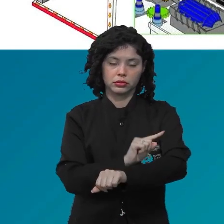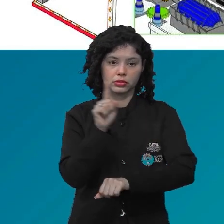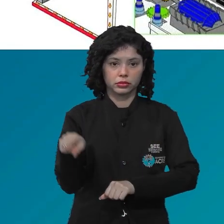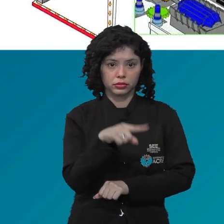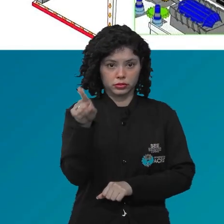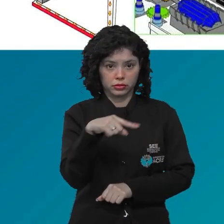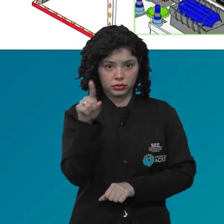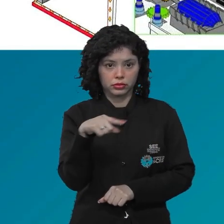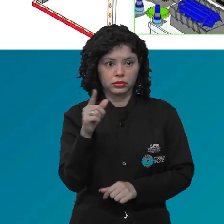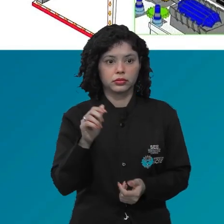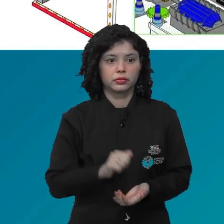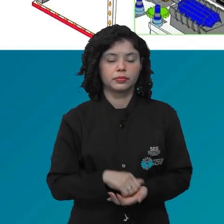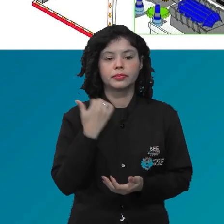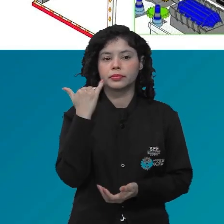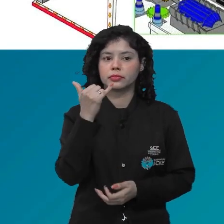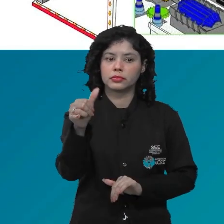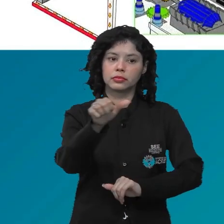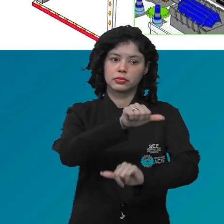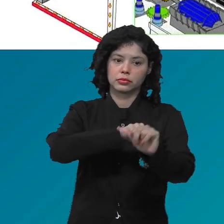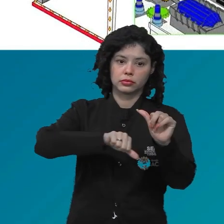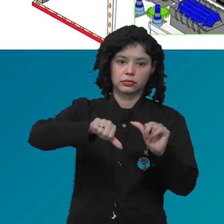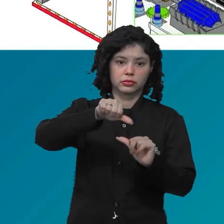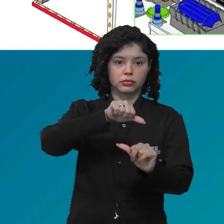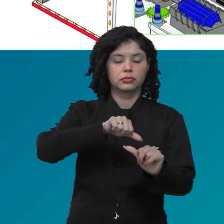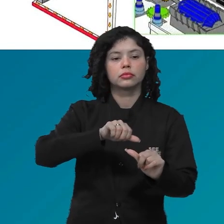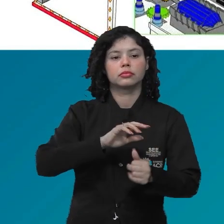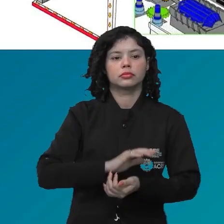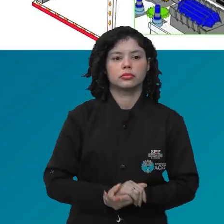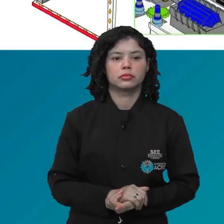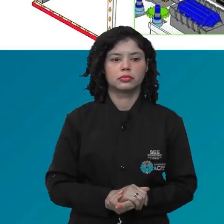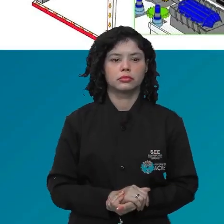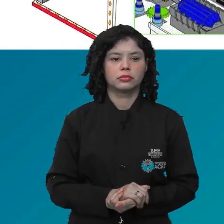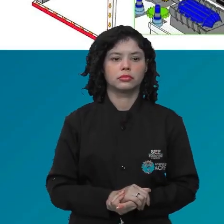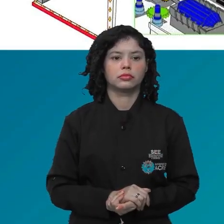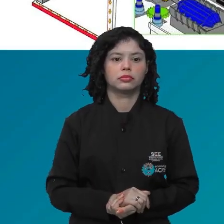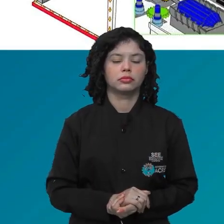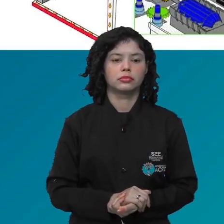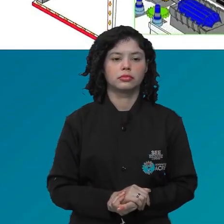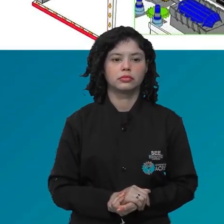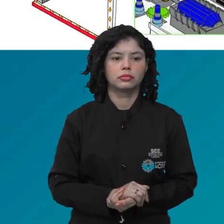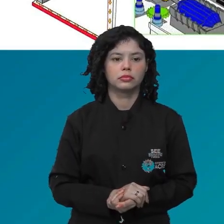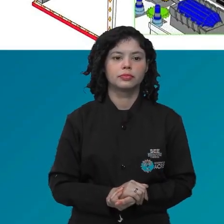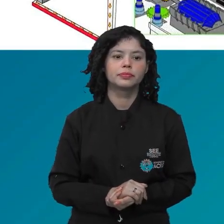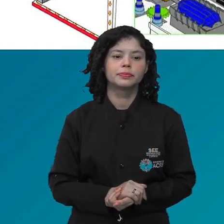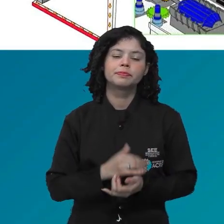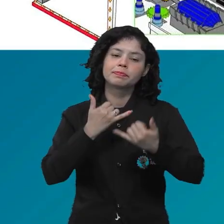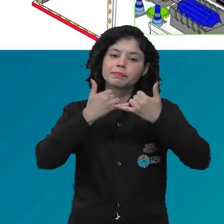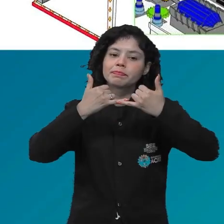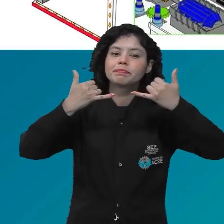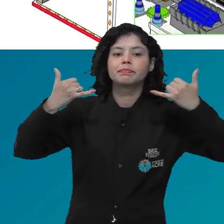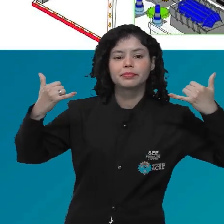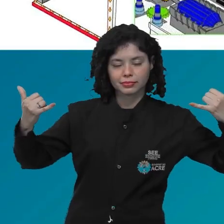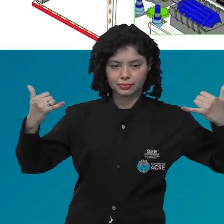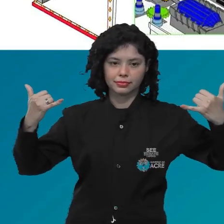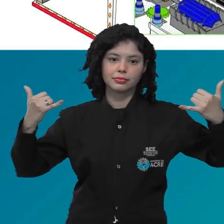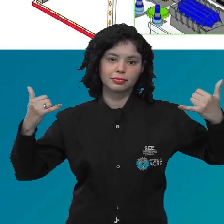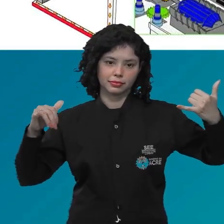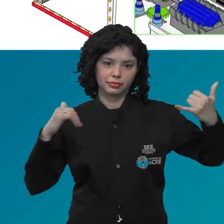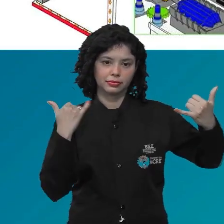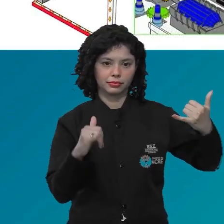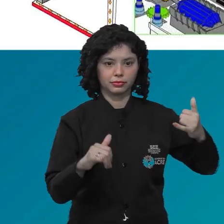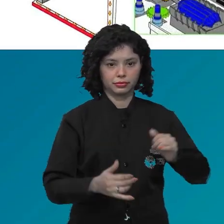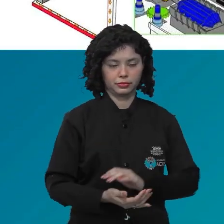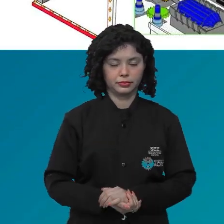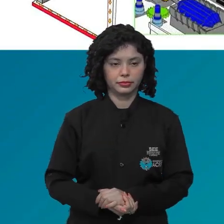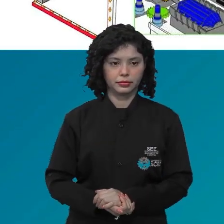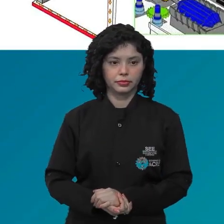giros e essa energia mecânica também vai ali para um gerador que vai ser transformado em eletricidade